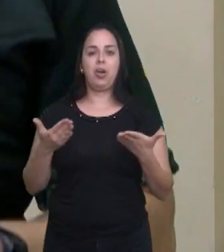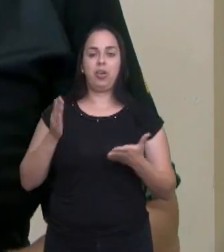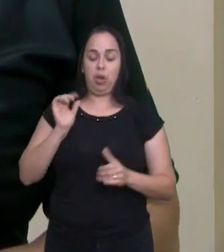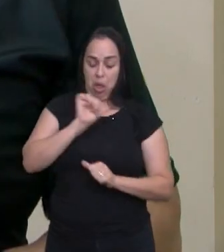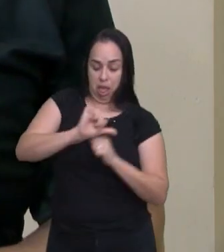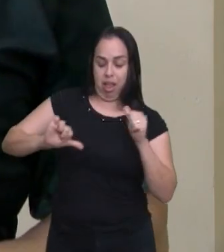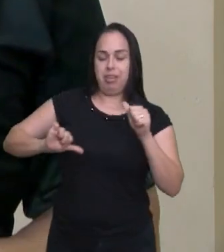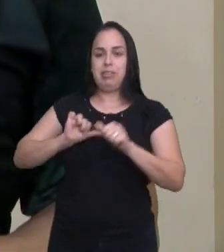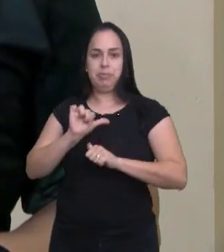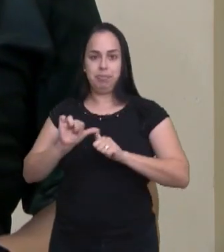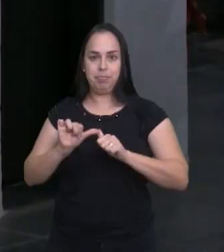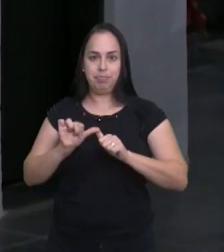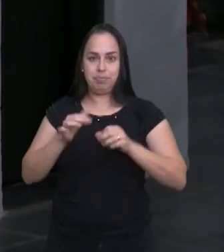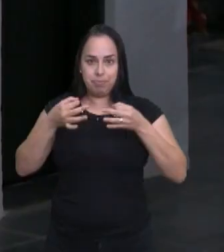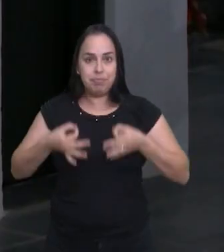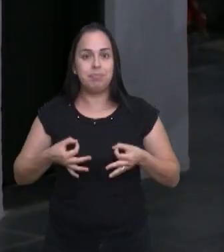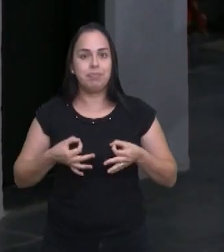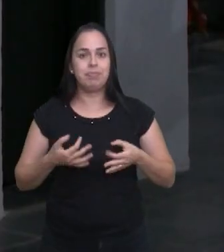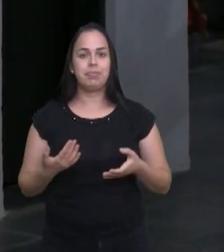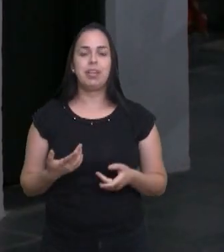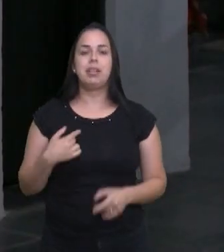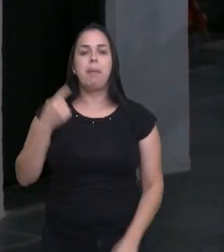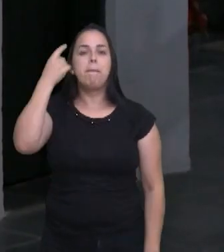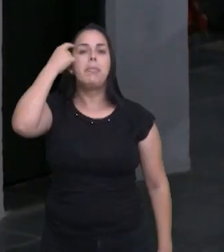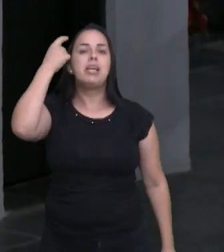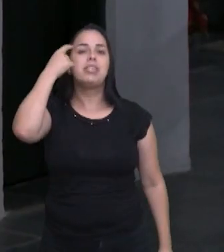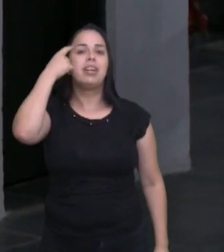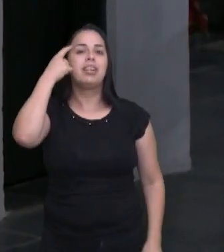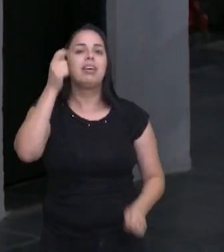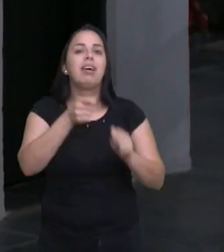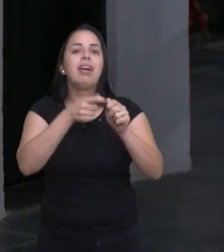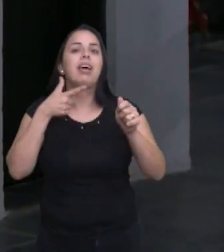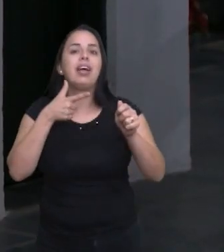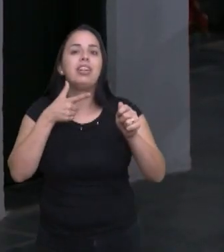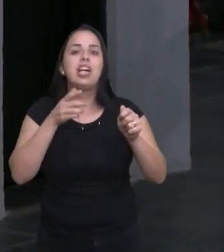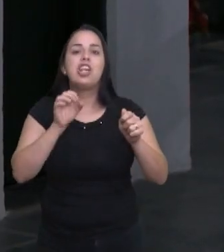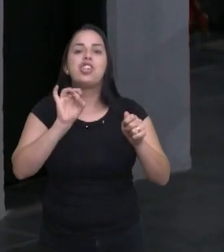agora eu estou conseguindo resgatar isso. E se engana quem pensa que o tiro com